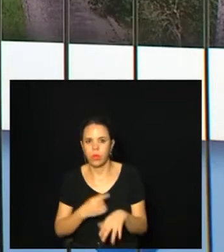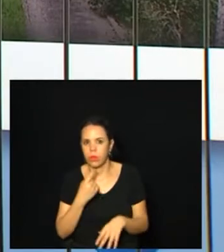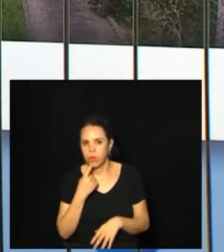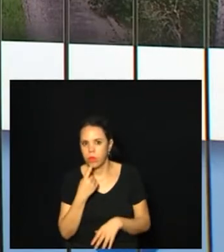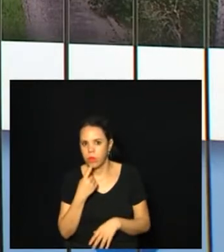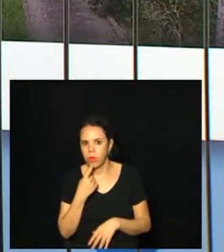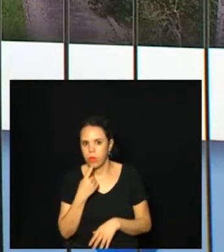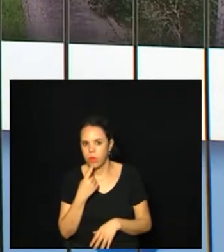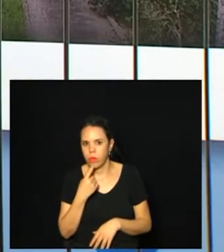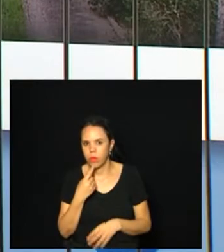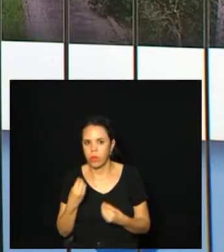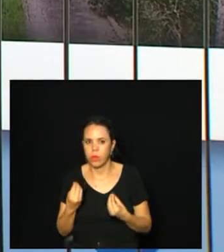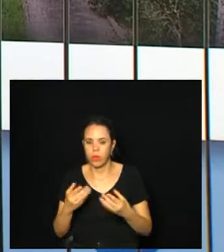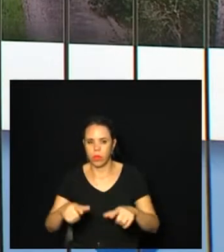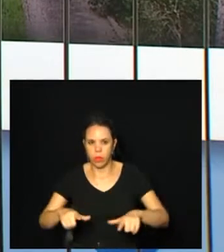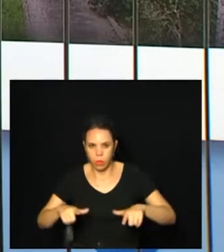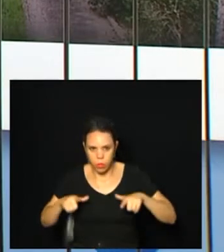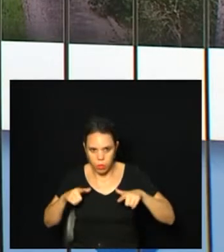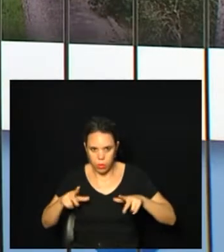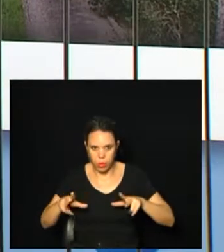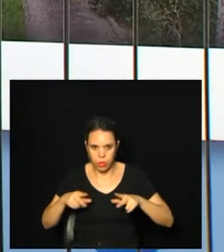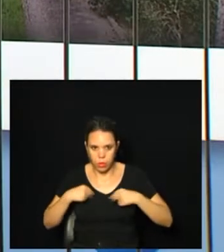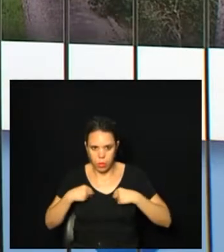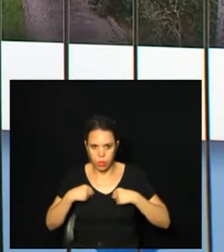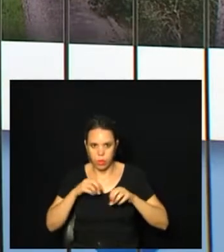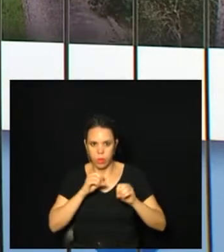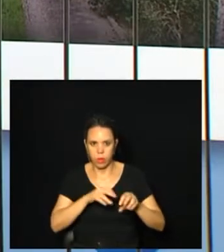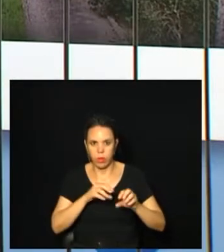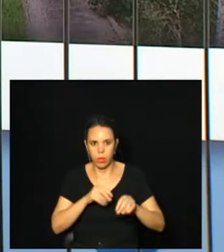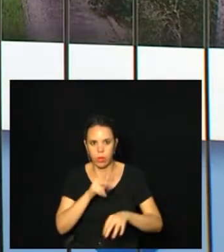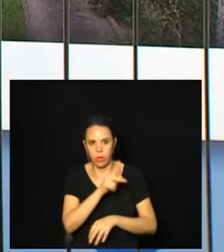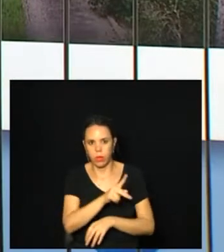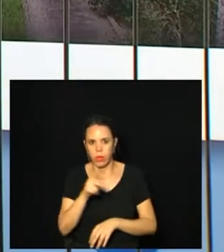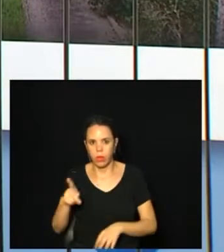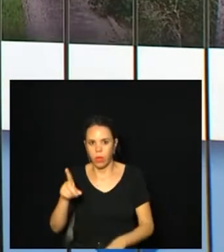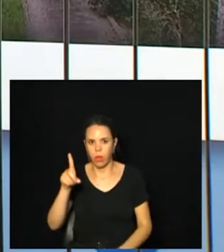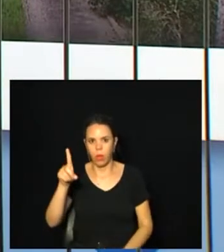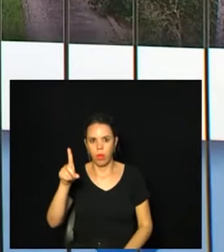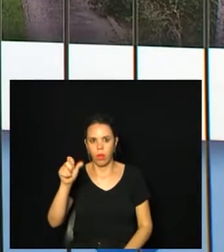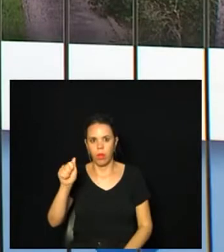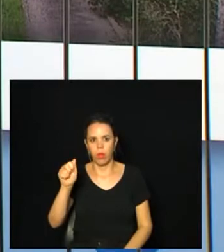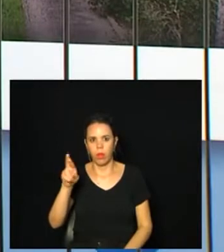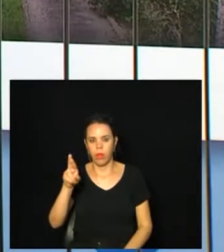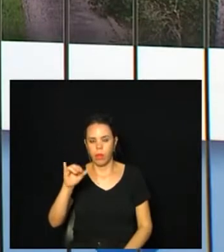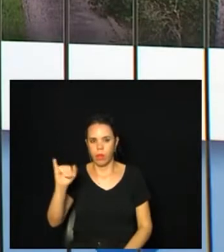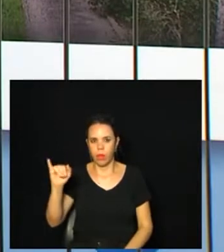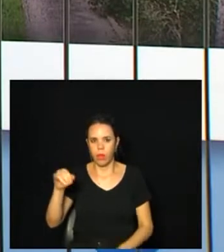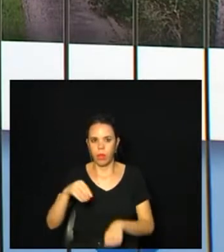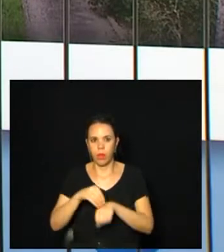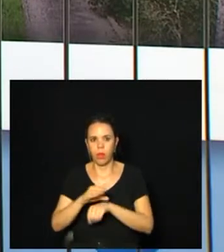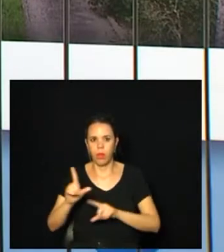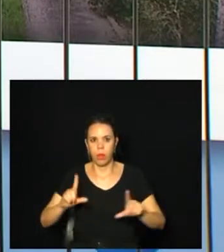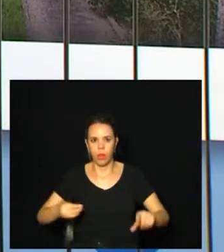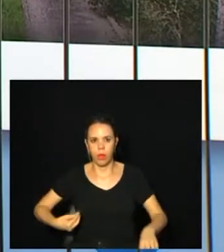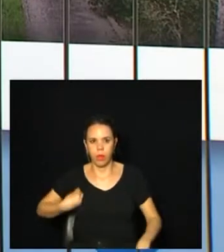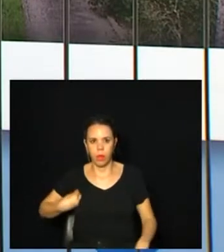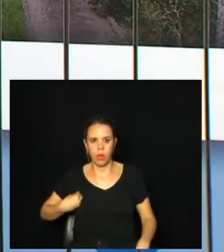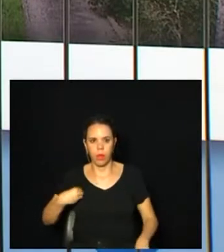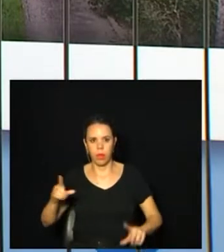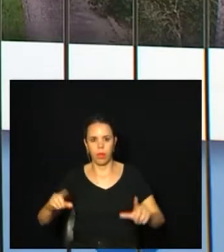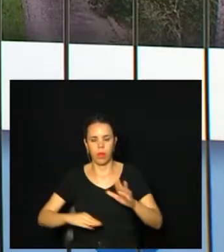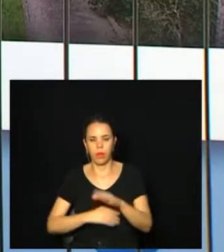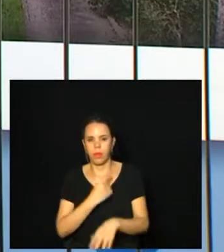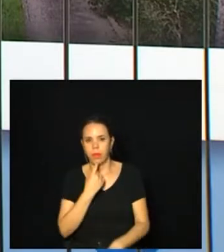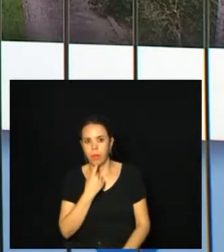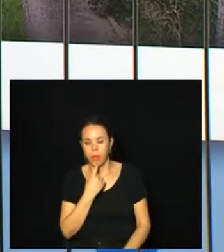Municipal a entrega do Diploma de Mérito Educacional professor Darcy Ribeiro, com transmissão ao vivo pela TV